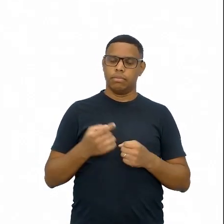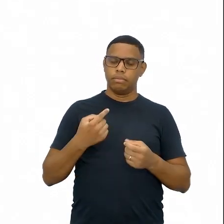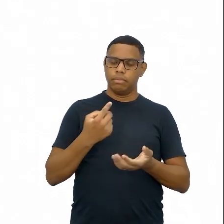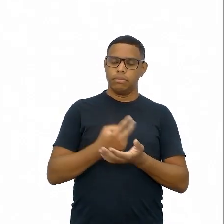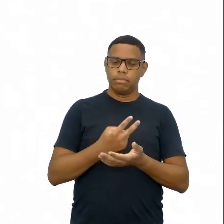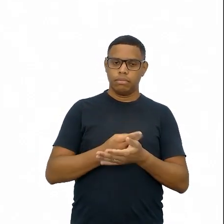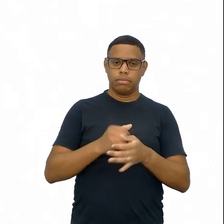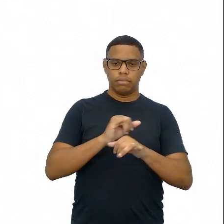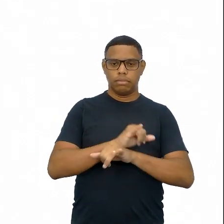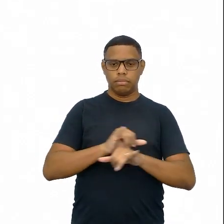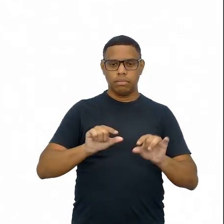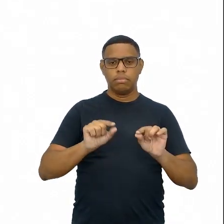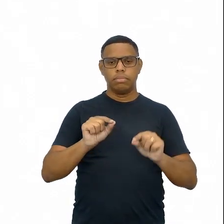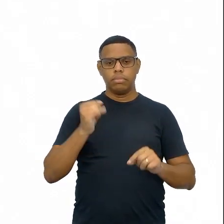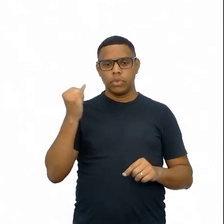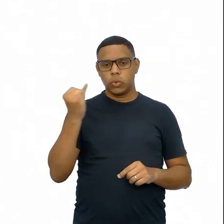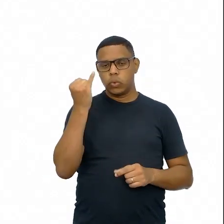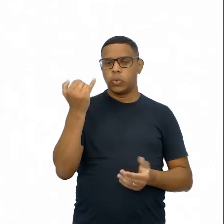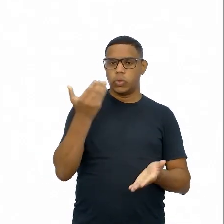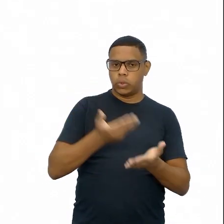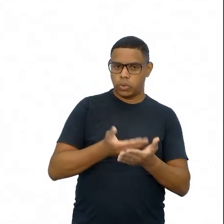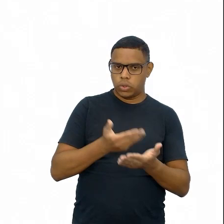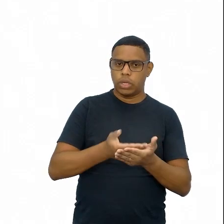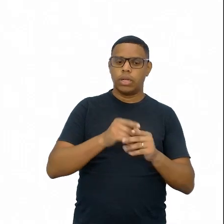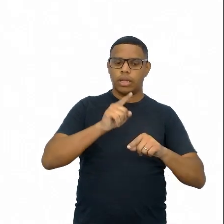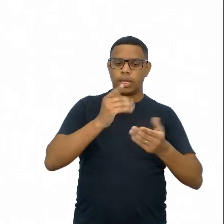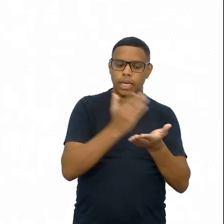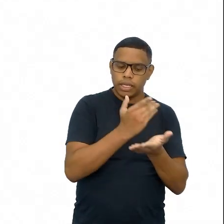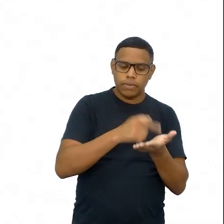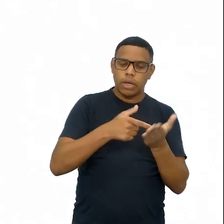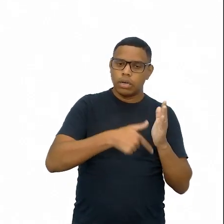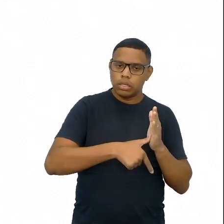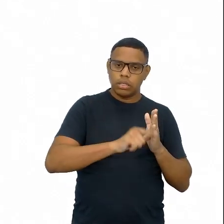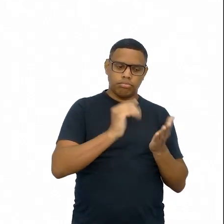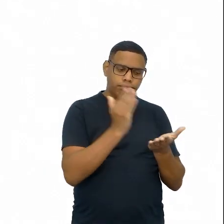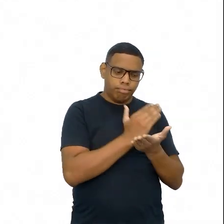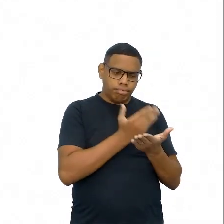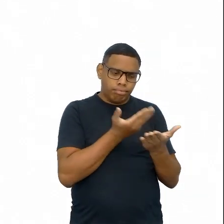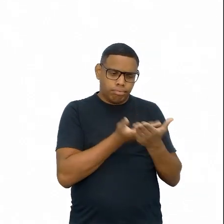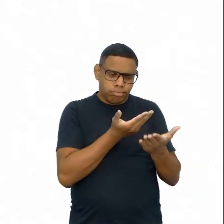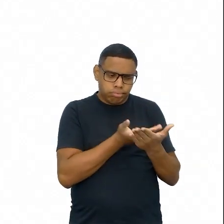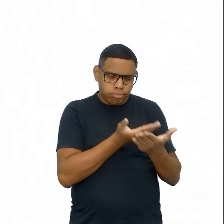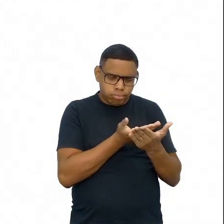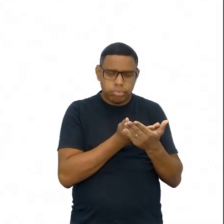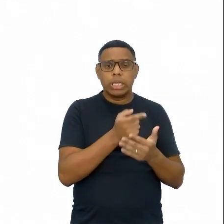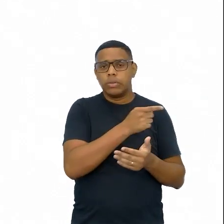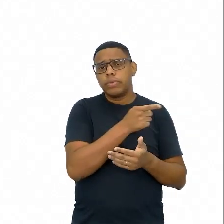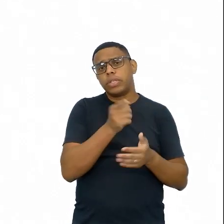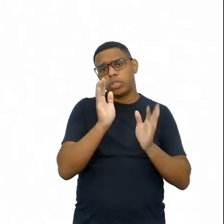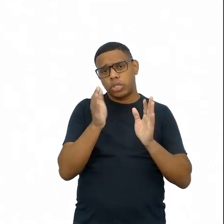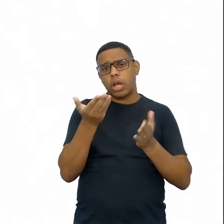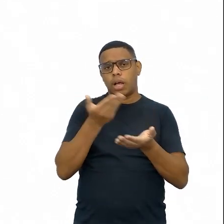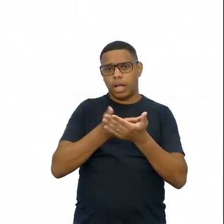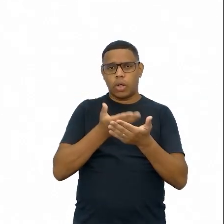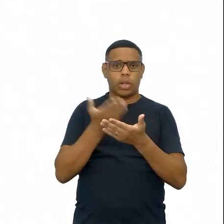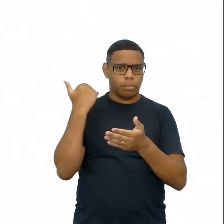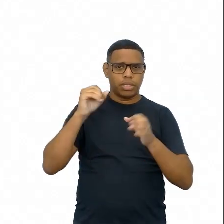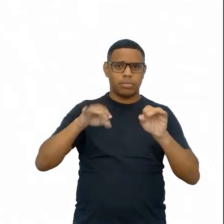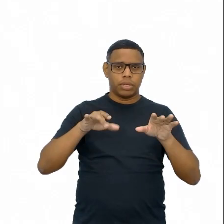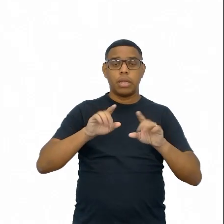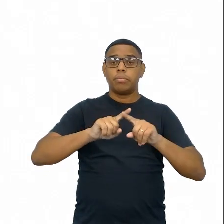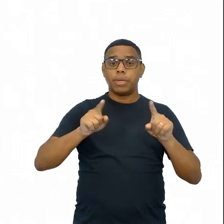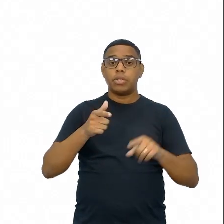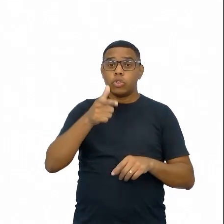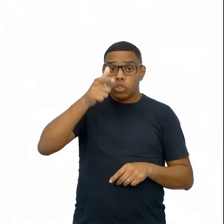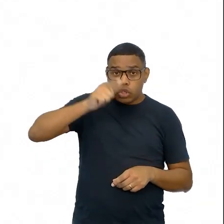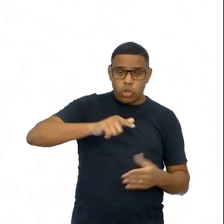aqui, gente, a importância de se estudar o material, embora vocês já passaram por essa aula, né, mas é